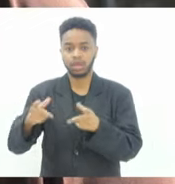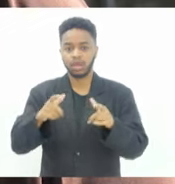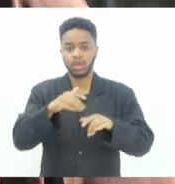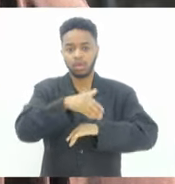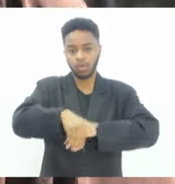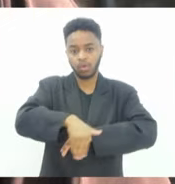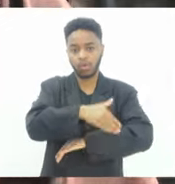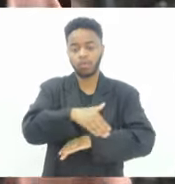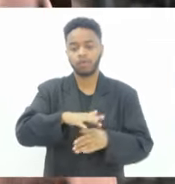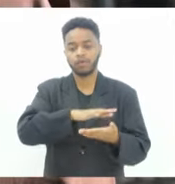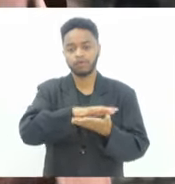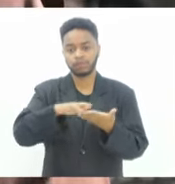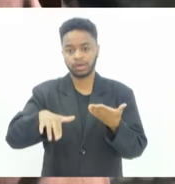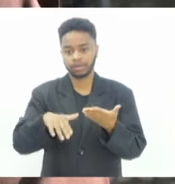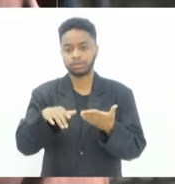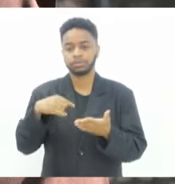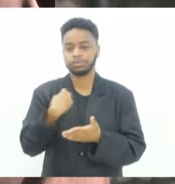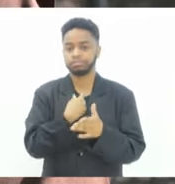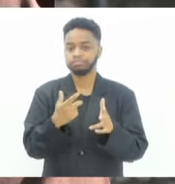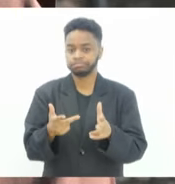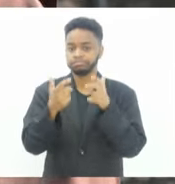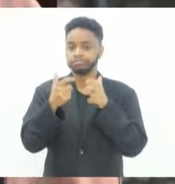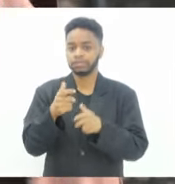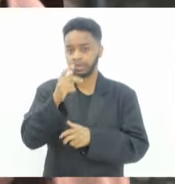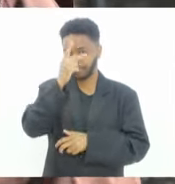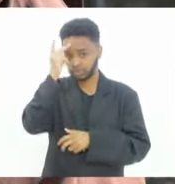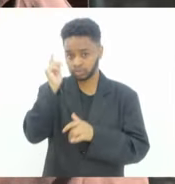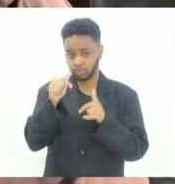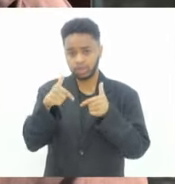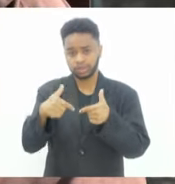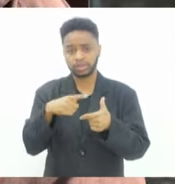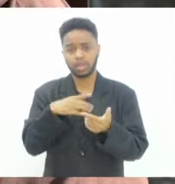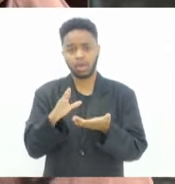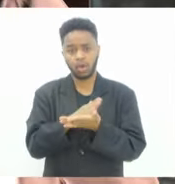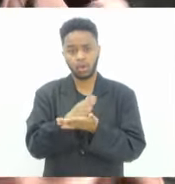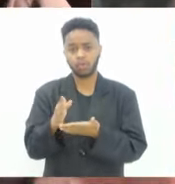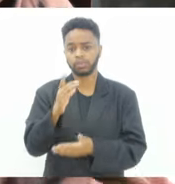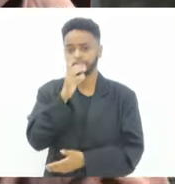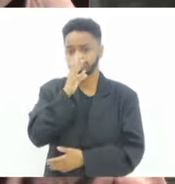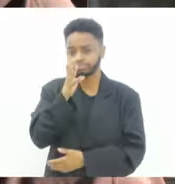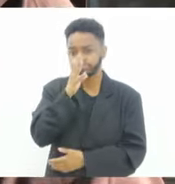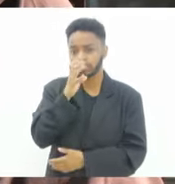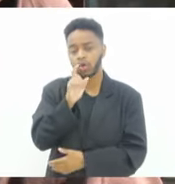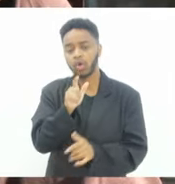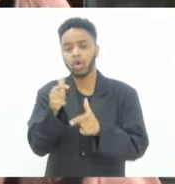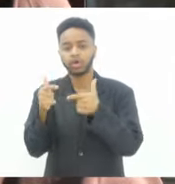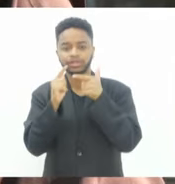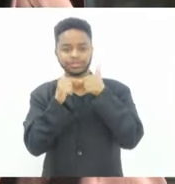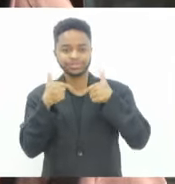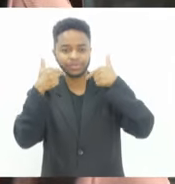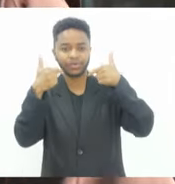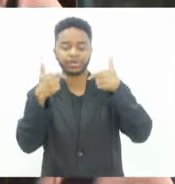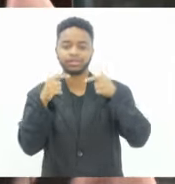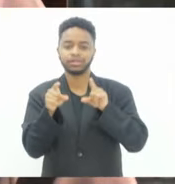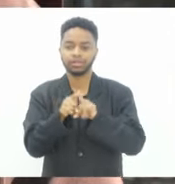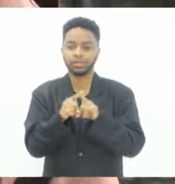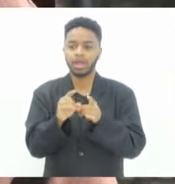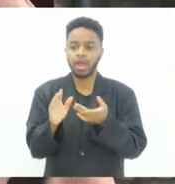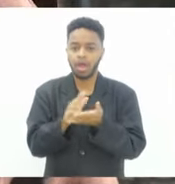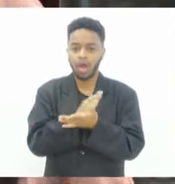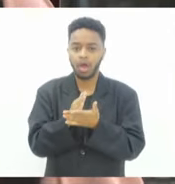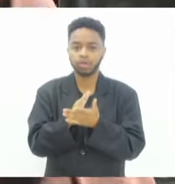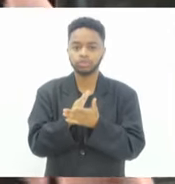do centro. As reações são diversas. Há pessoas que se admiram, há outras que abrem um sorriso, algumas